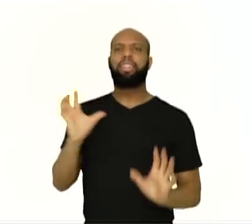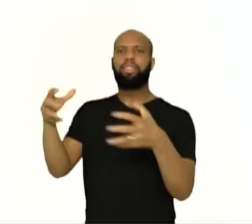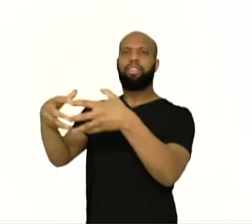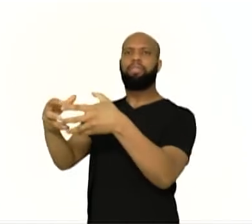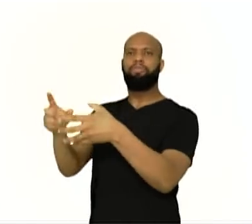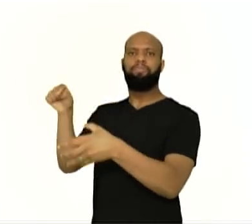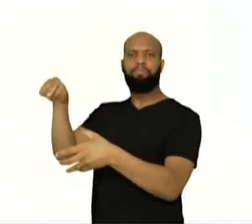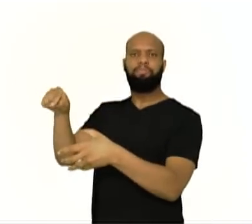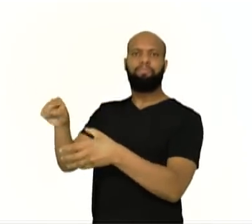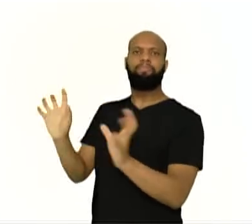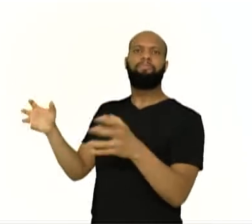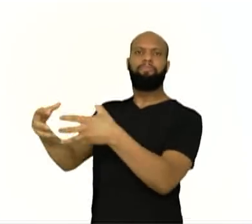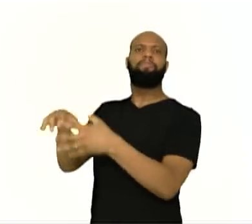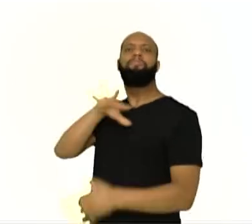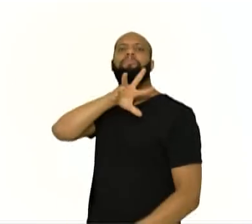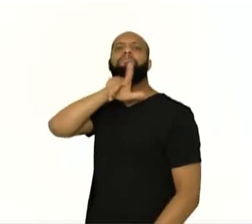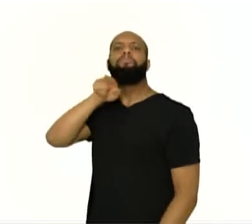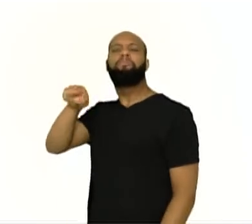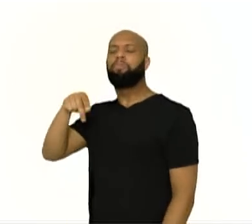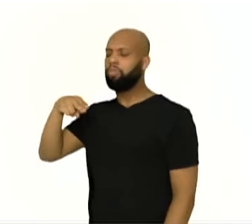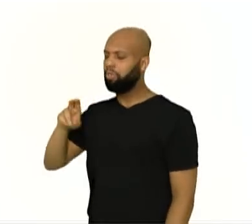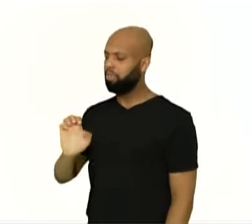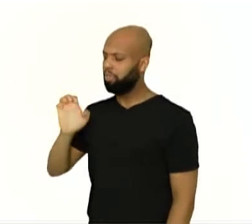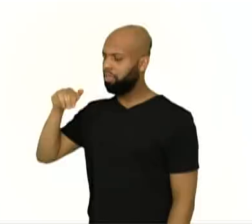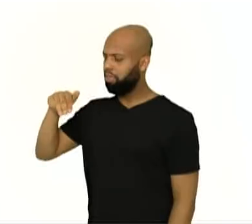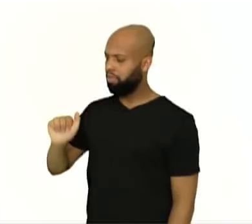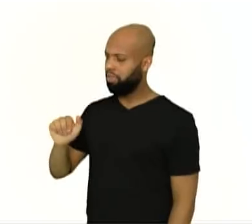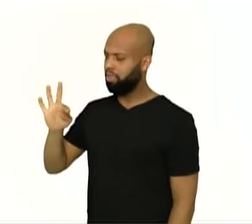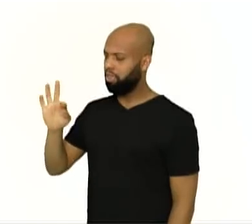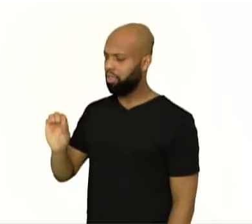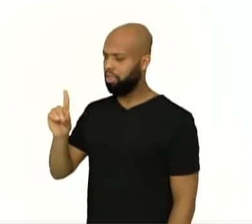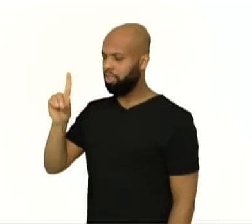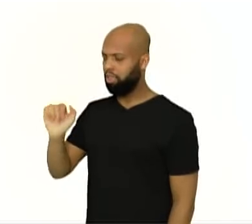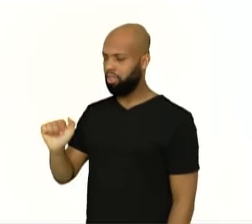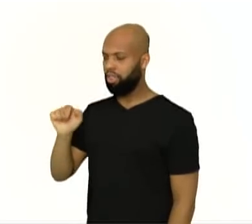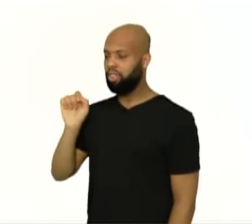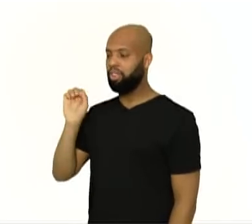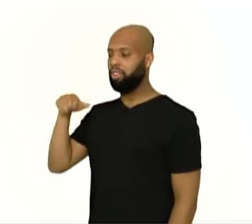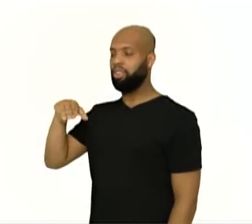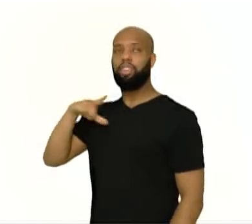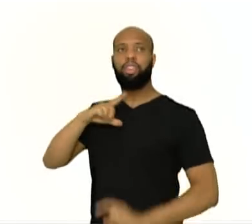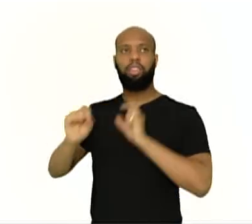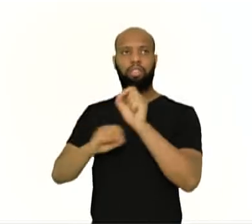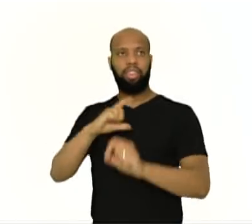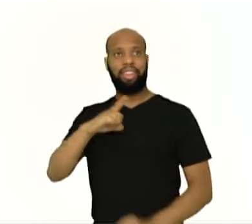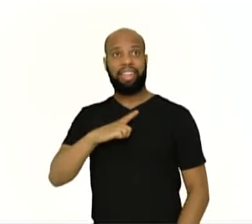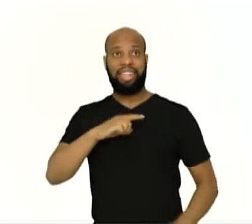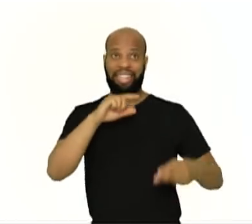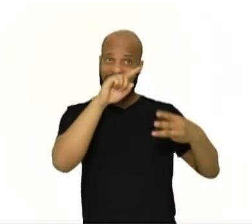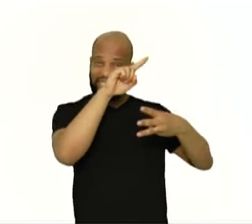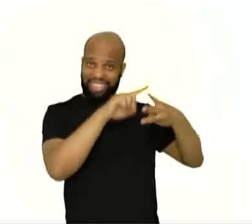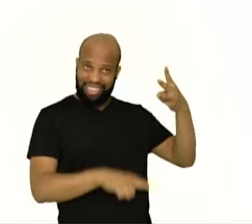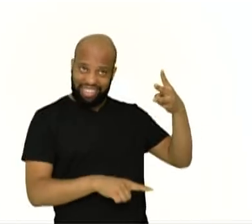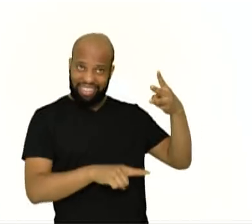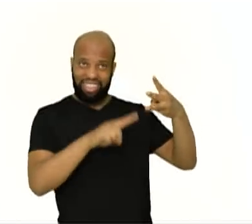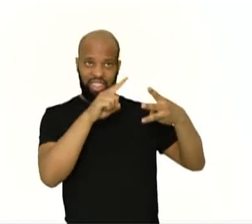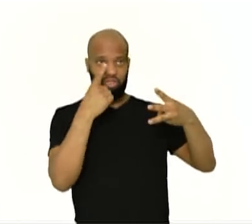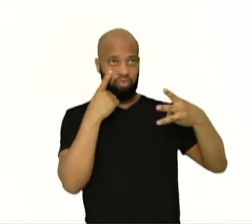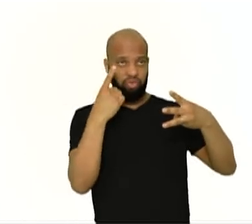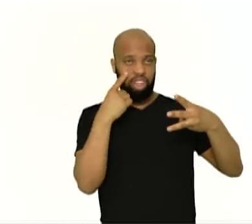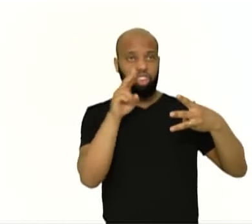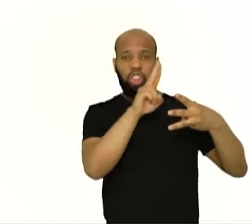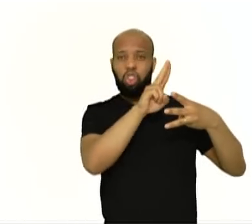parte do filo nemátoda? Quais são os exemplares? O oxiuro, a lombriga,